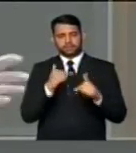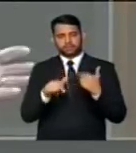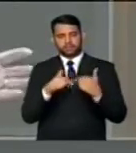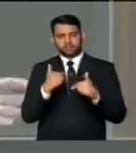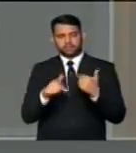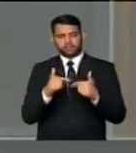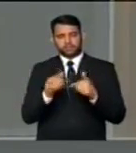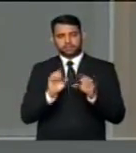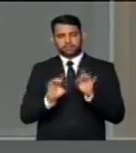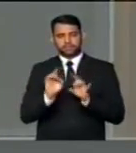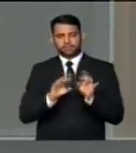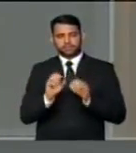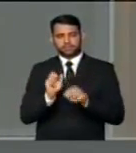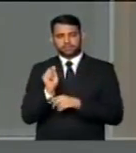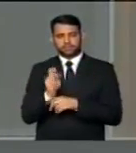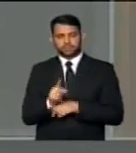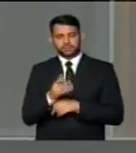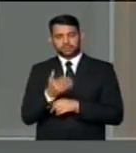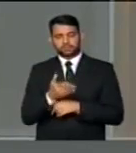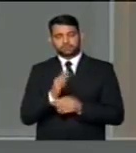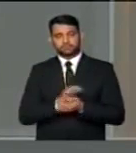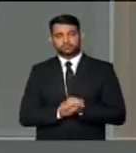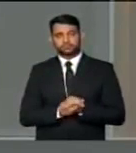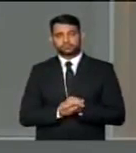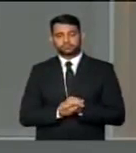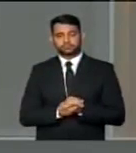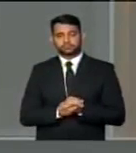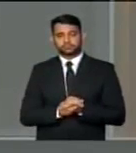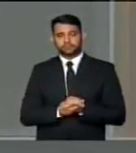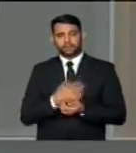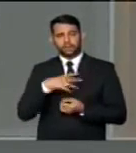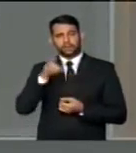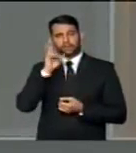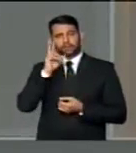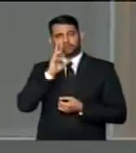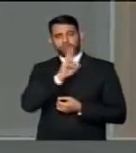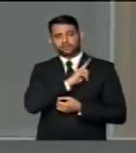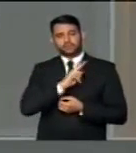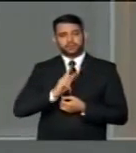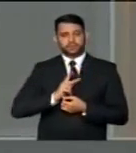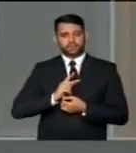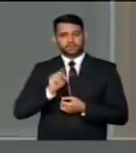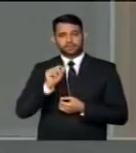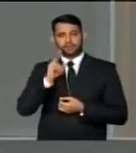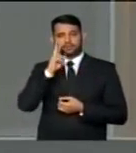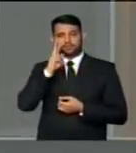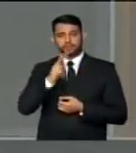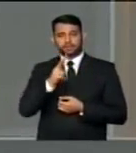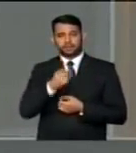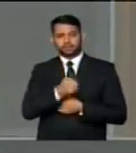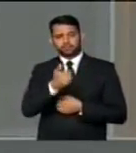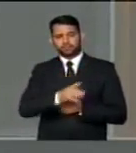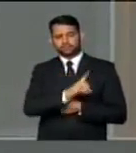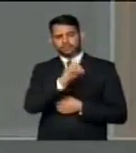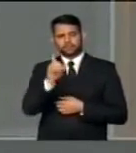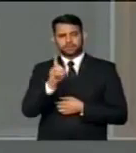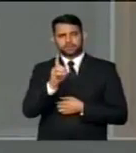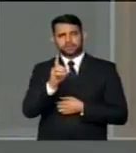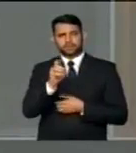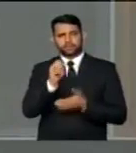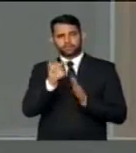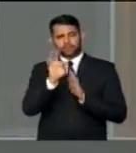trabalhadores, em especial dos aposentados. Eu lembro, senhor presidente, que eu vi há poucos dias um